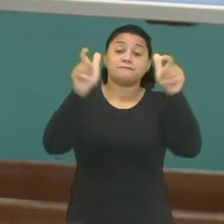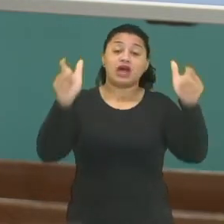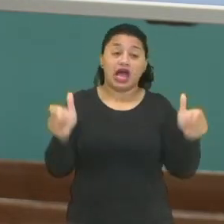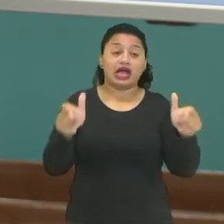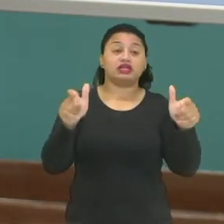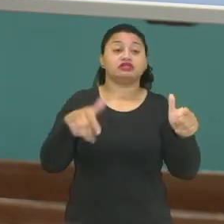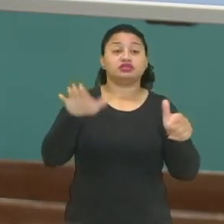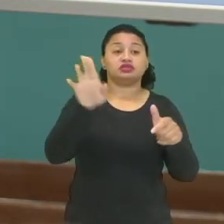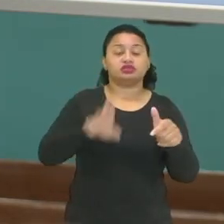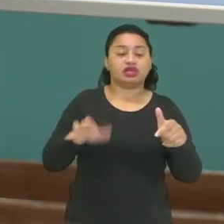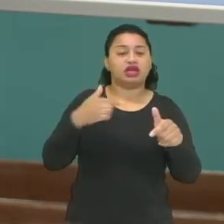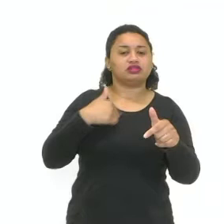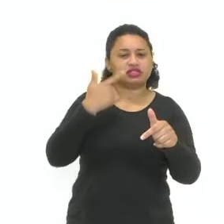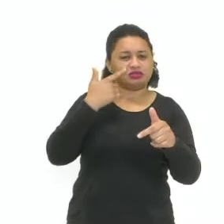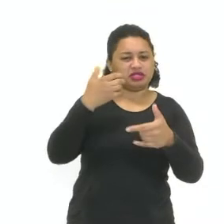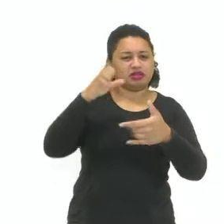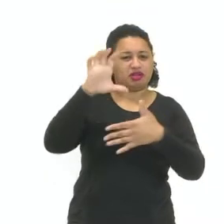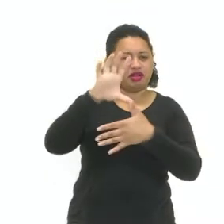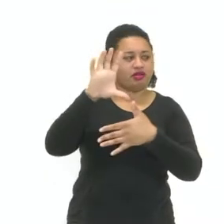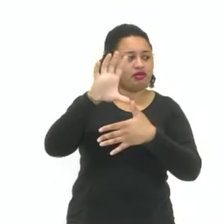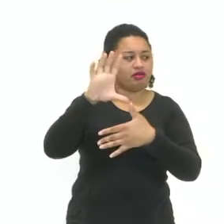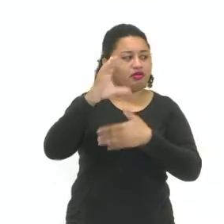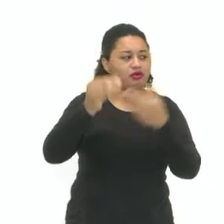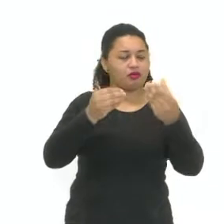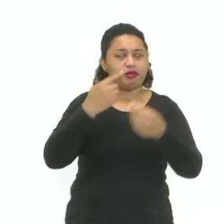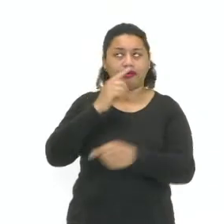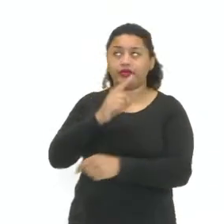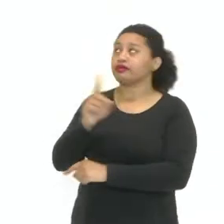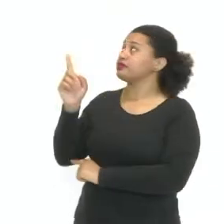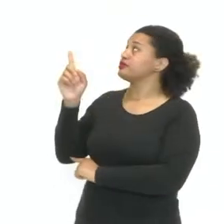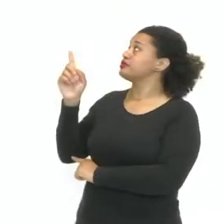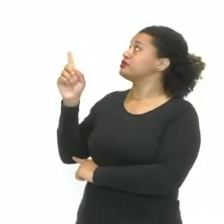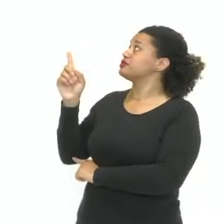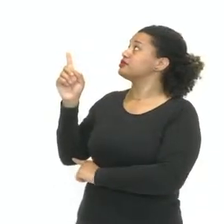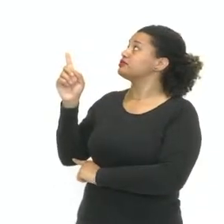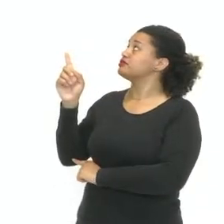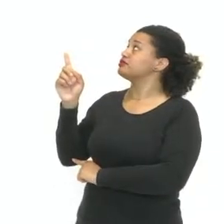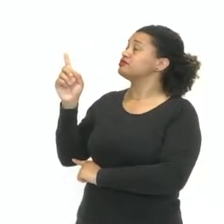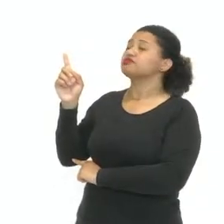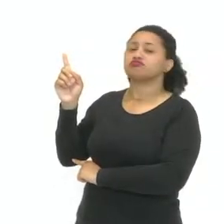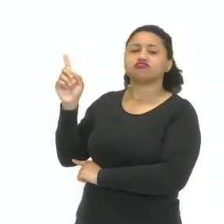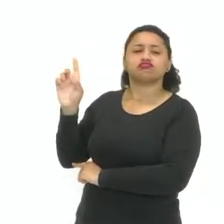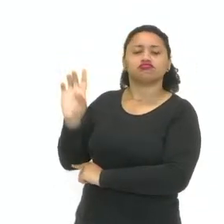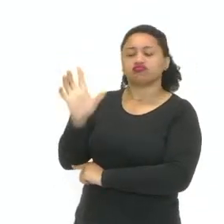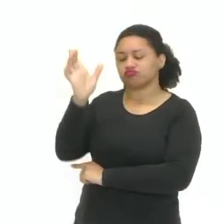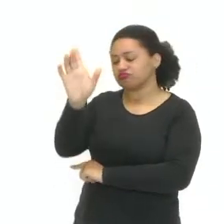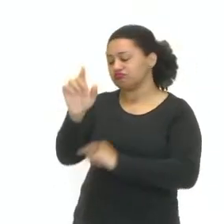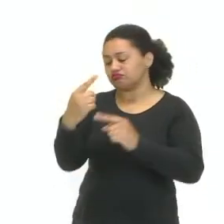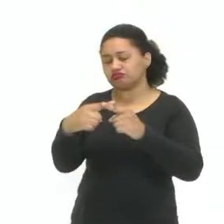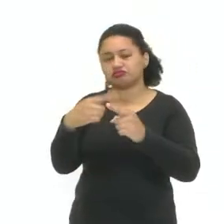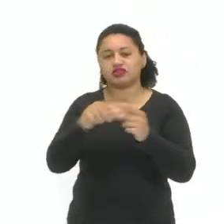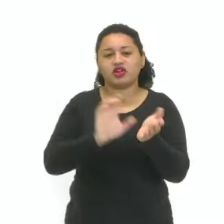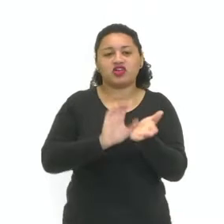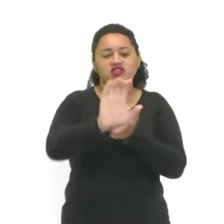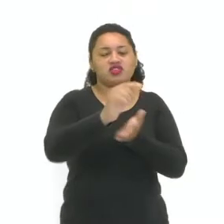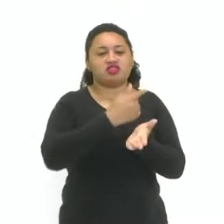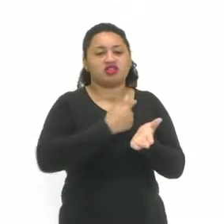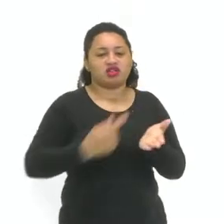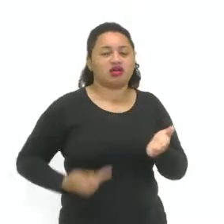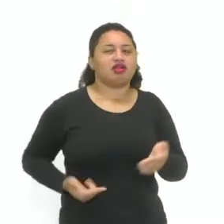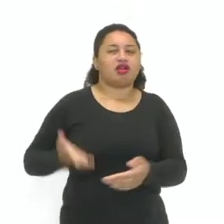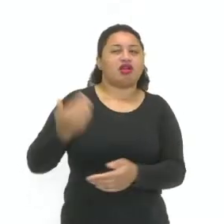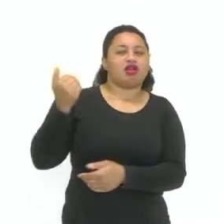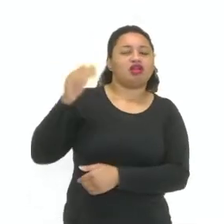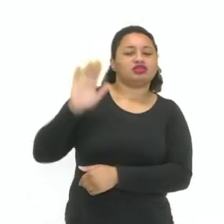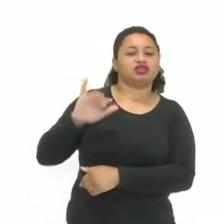aqui a malha rodoviária do Brasil. E isso aconteceu devido a investimentos dos governos desde, por exemplo, Juscelino Kubitschek